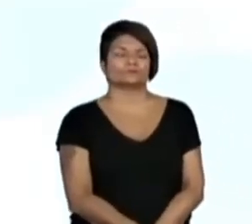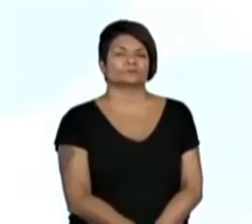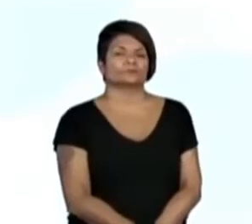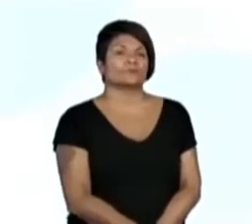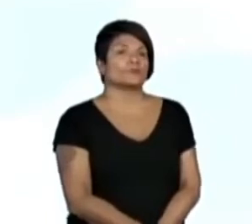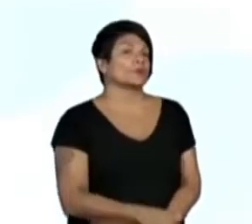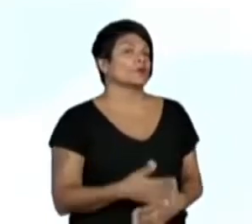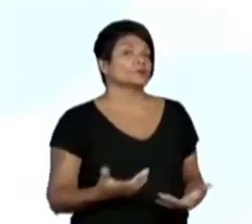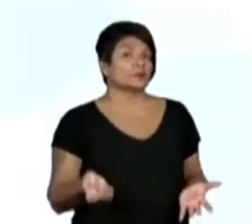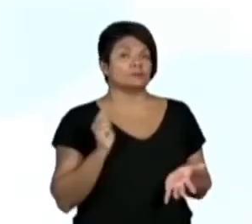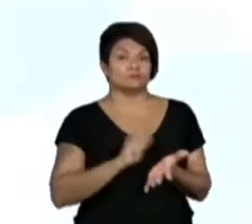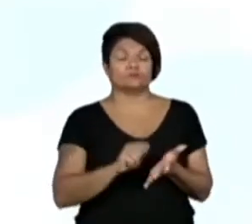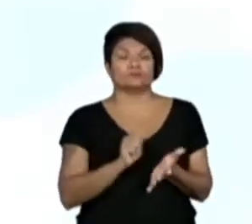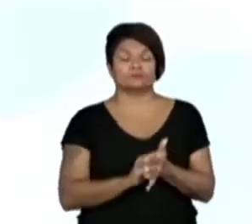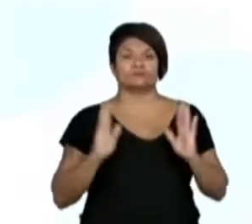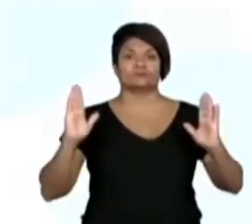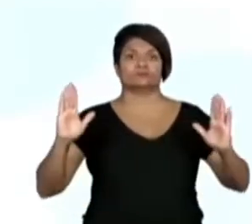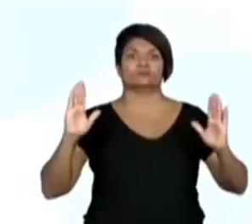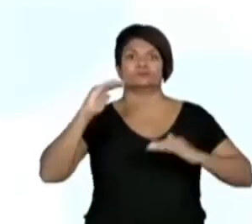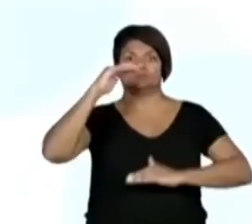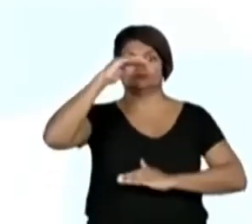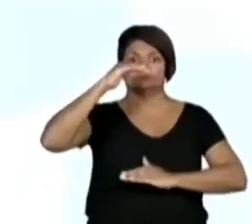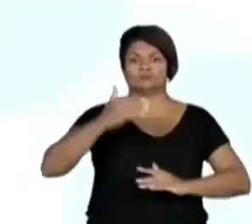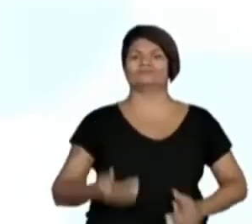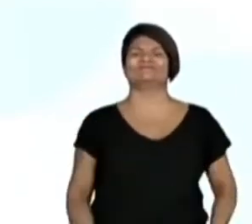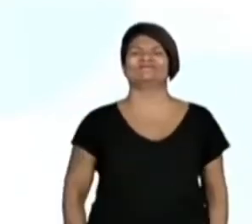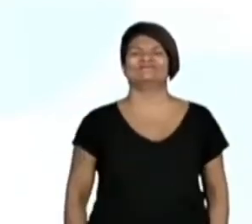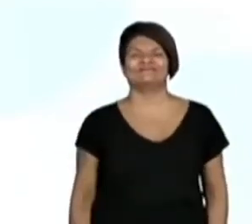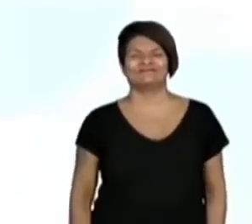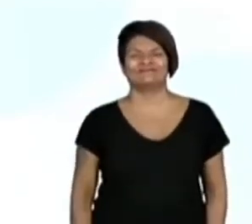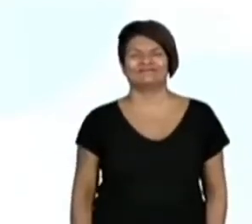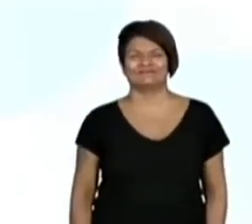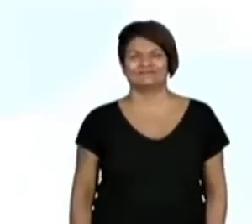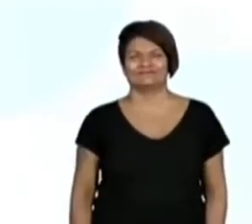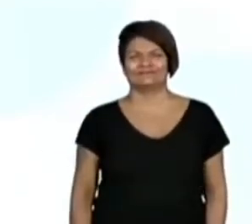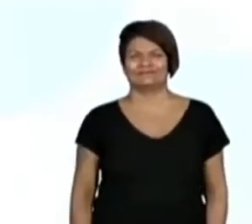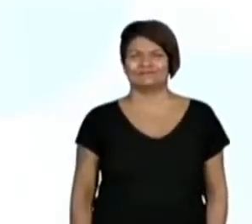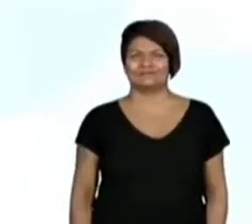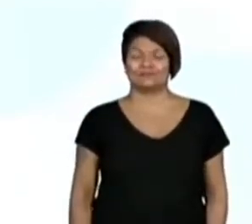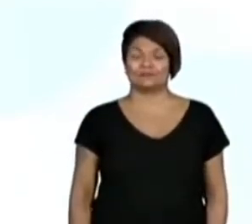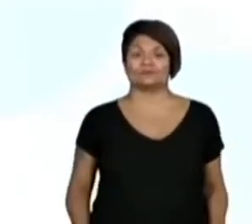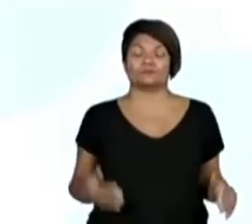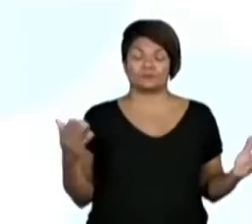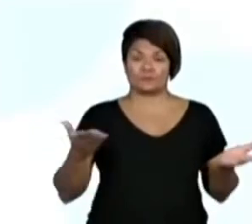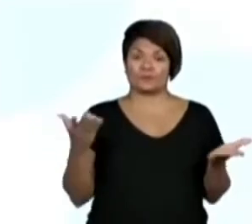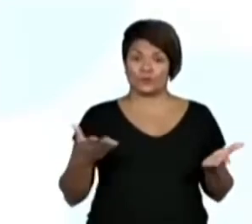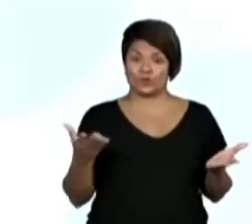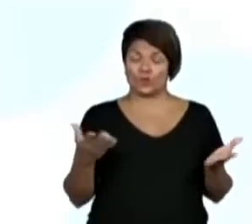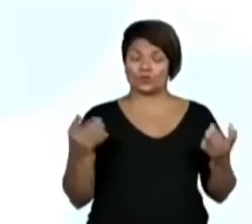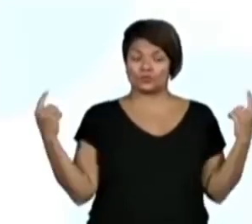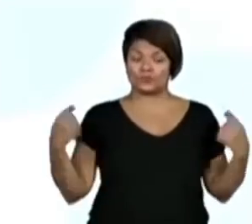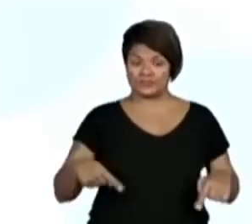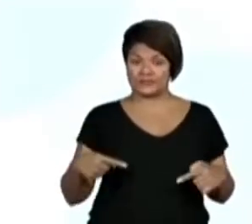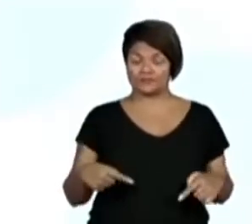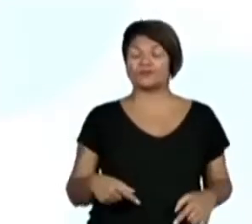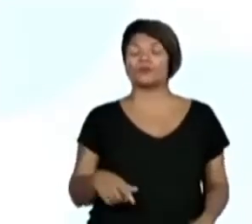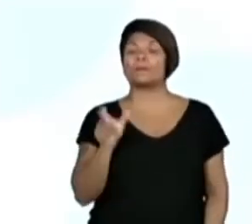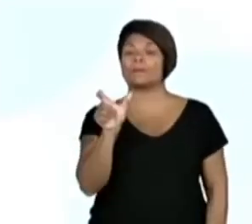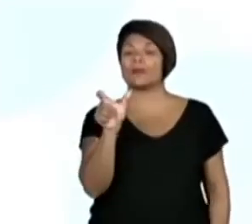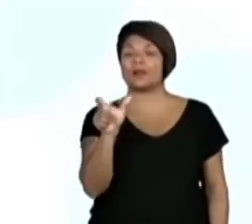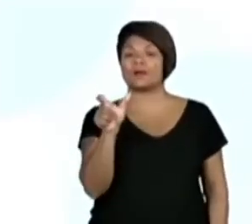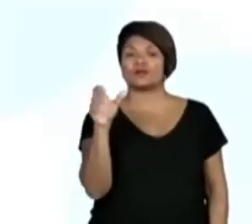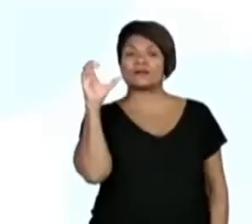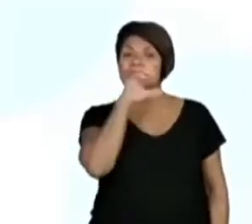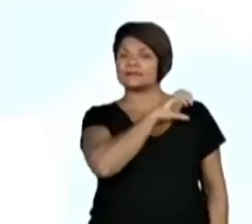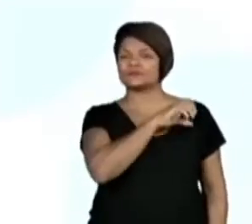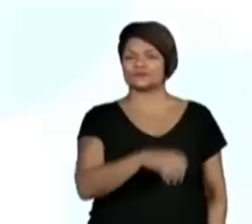Inclusive escrevi absurdamente grande, né, professora Joyce? Sim. Me empolguei. Né? Agora o desafio é com a palavra quente, hein?